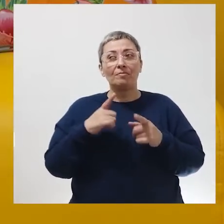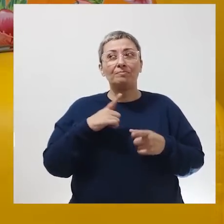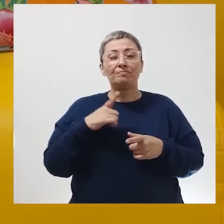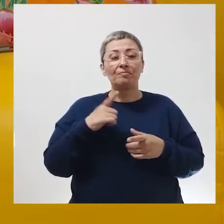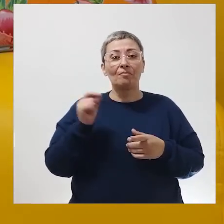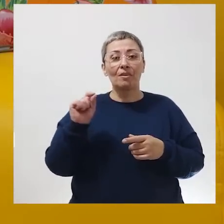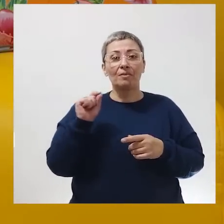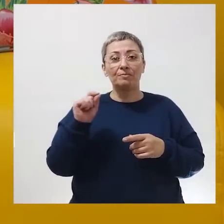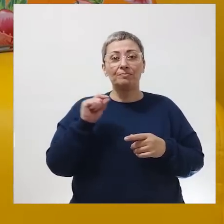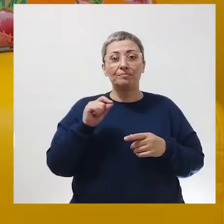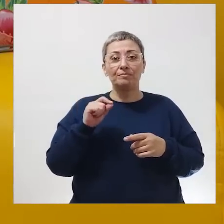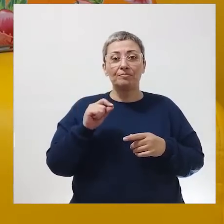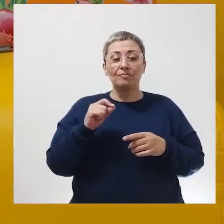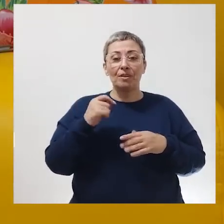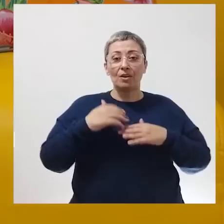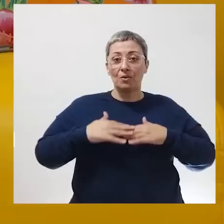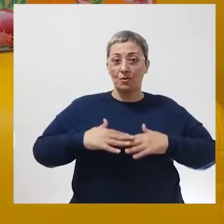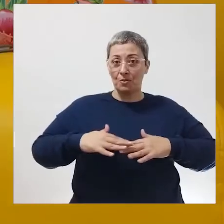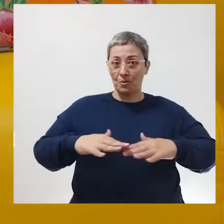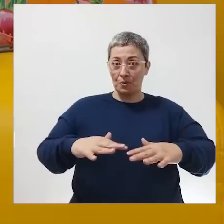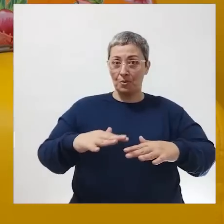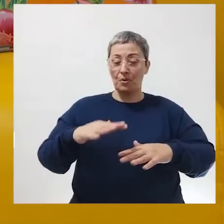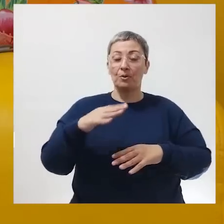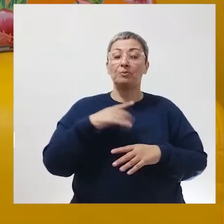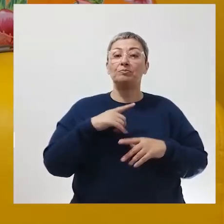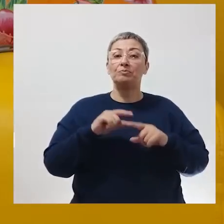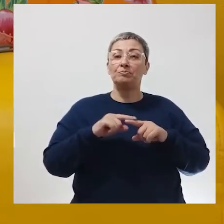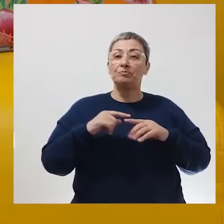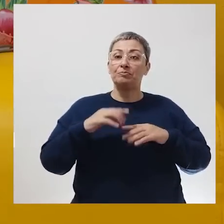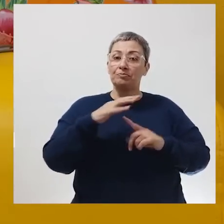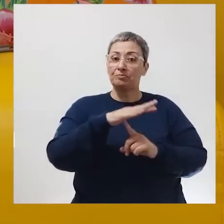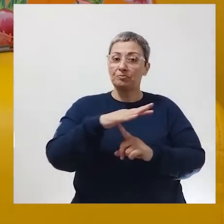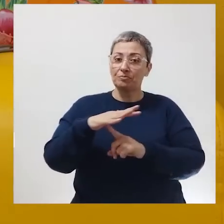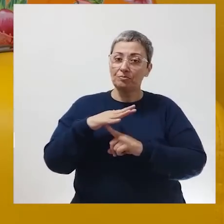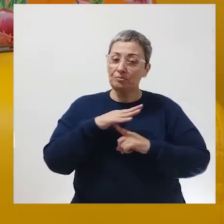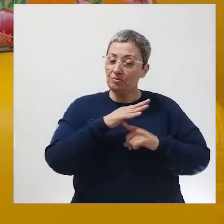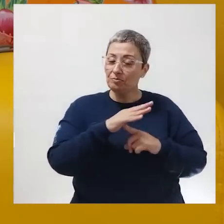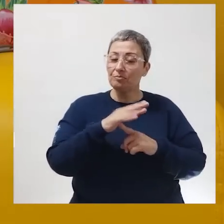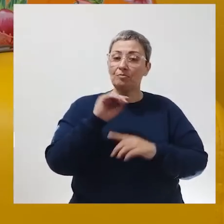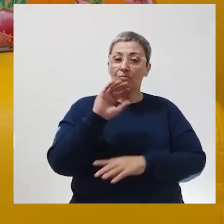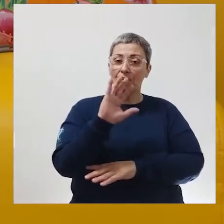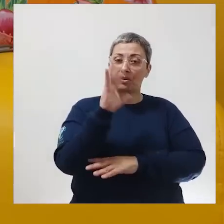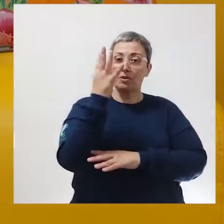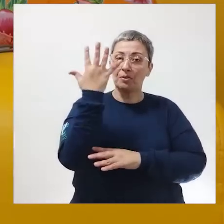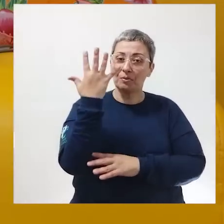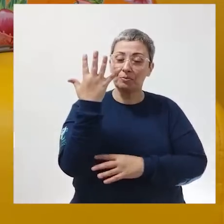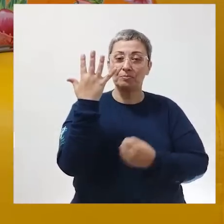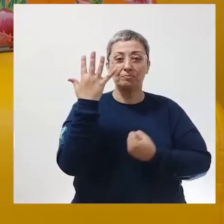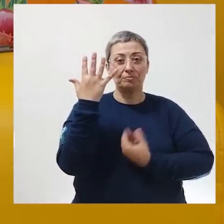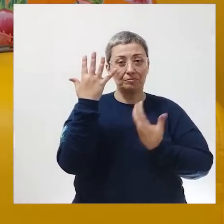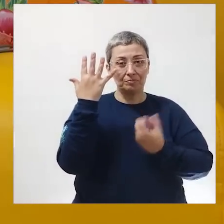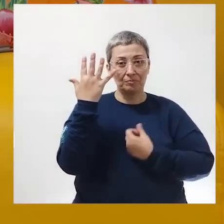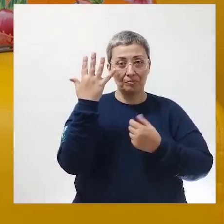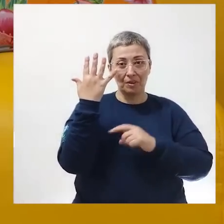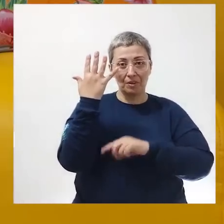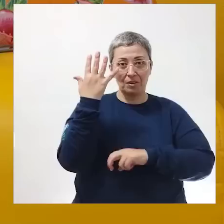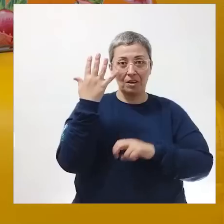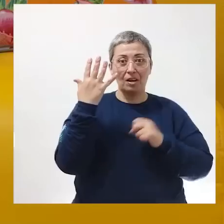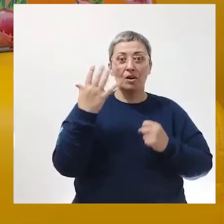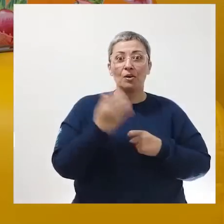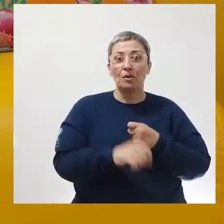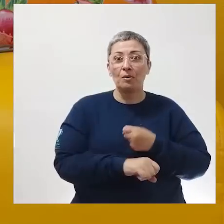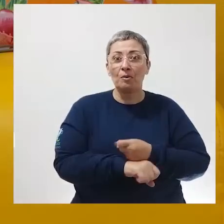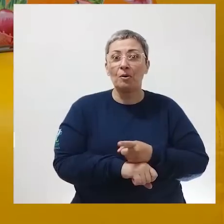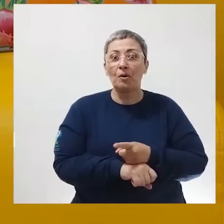Eu estava indo para o nosso quintal, para o nosso jardim, para o pé do nosso pé de poesia, quando